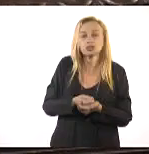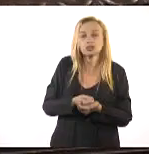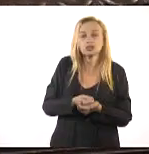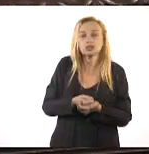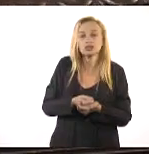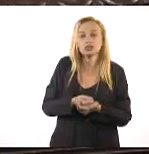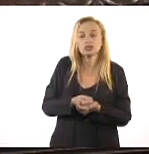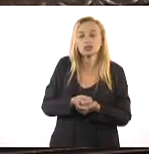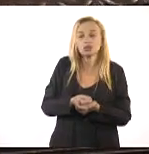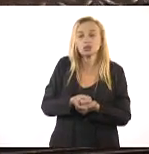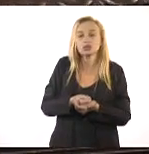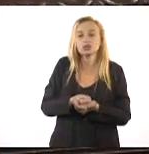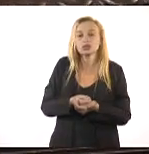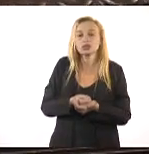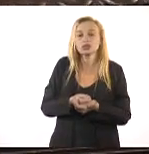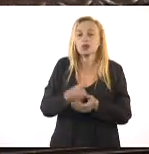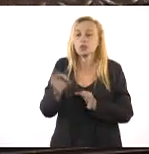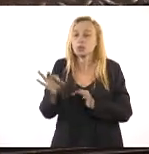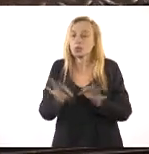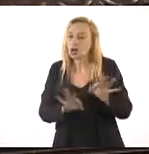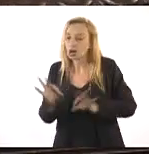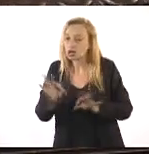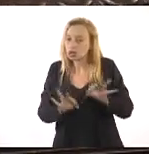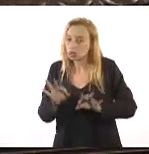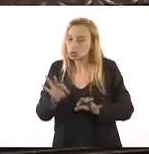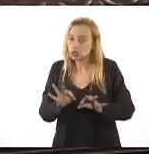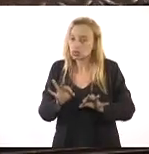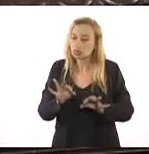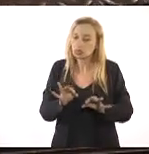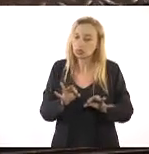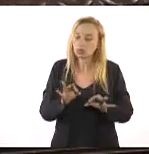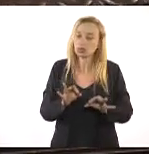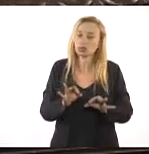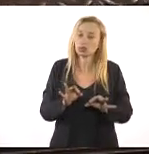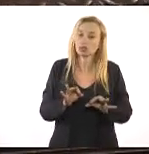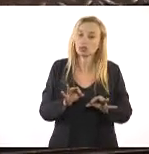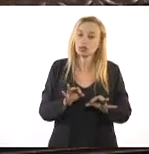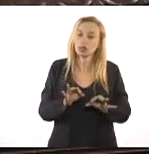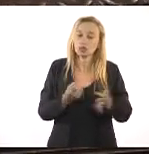planos de contingenciamento, cobrar